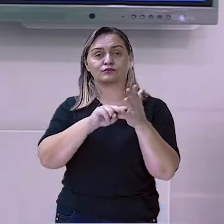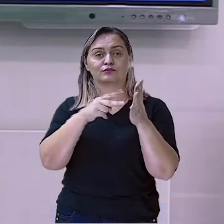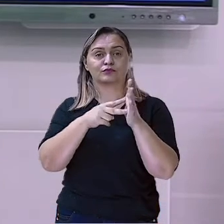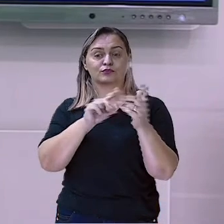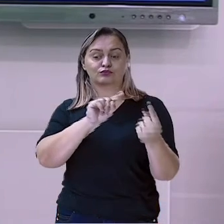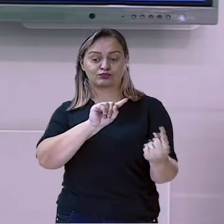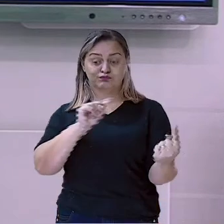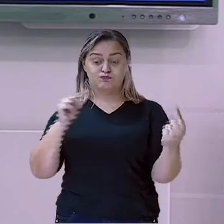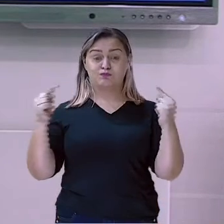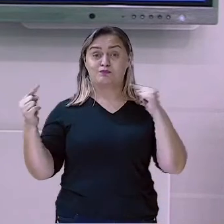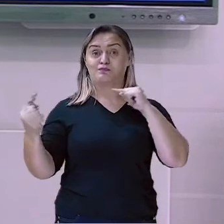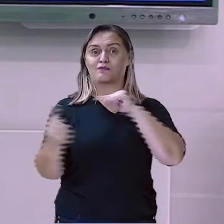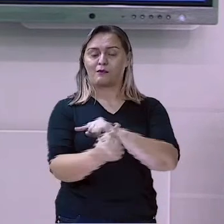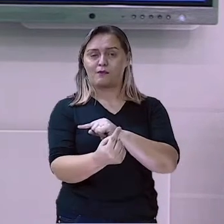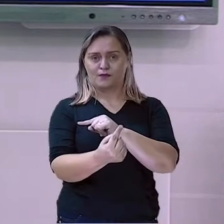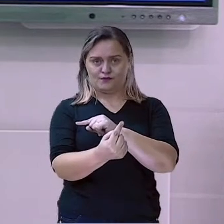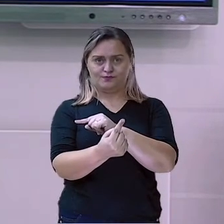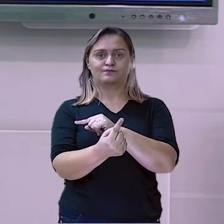é oposto